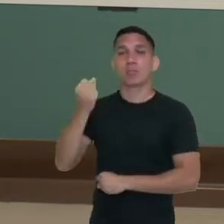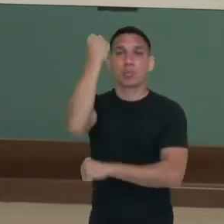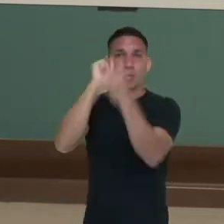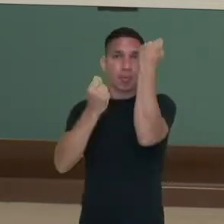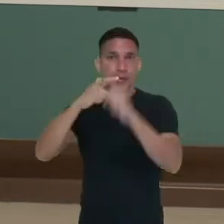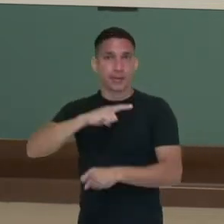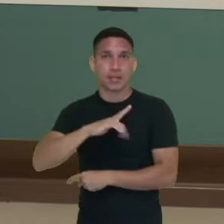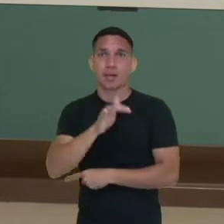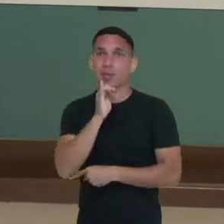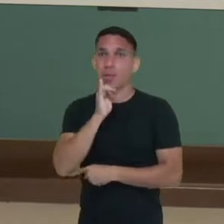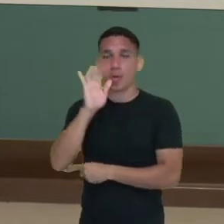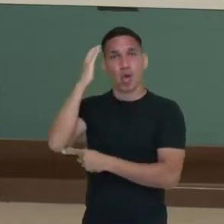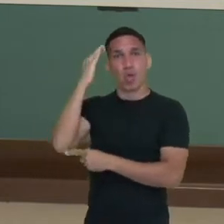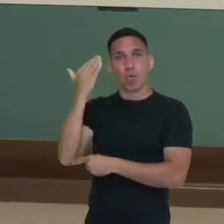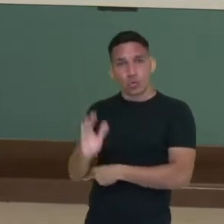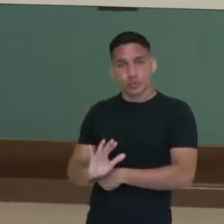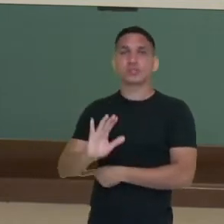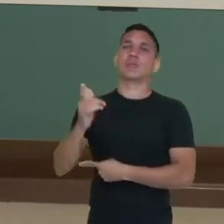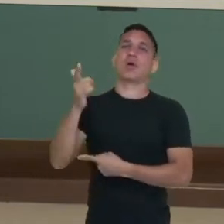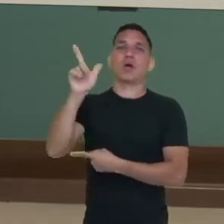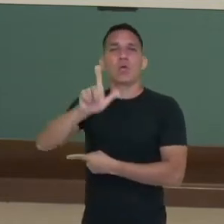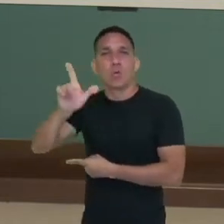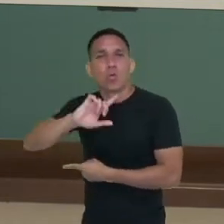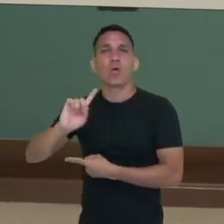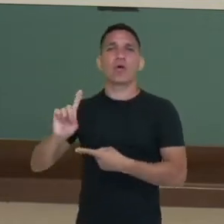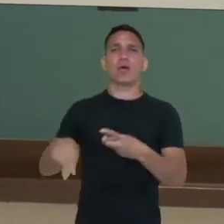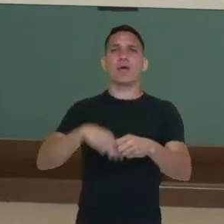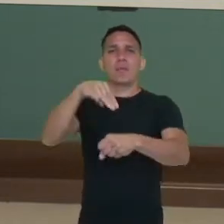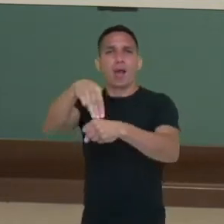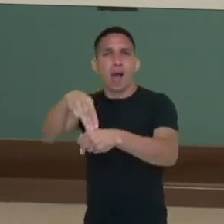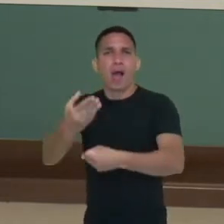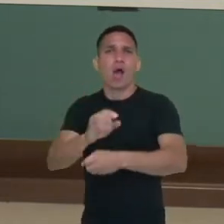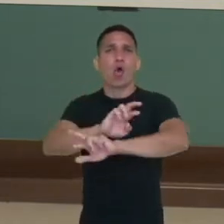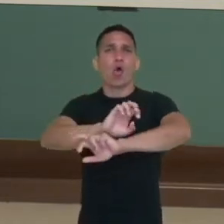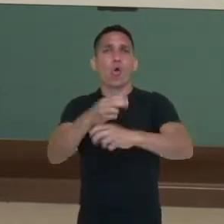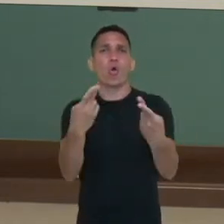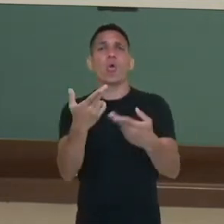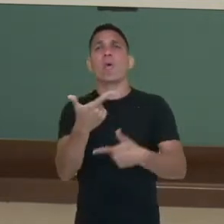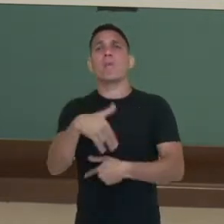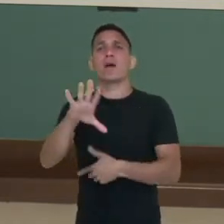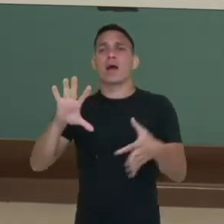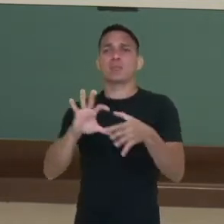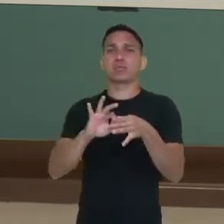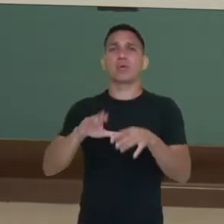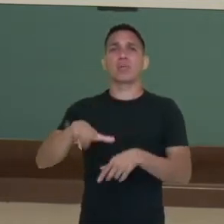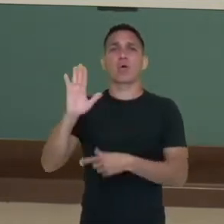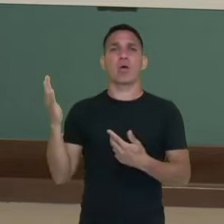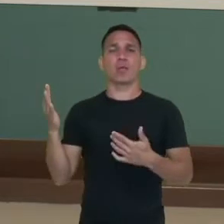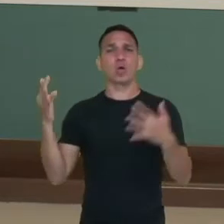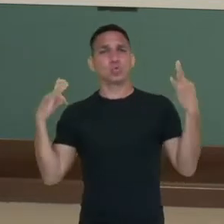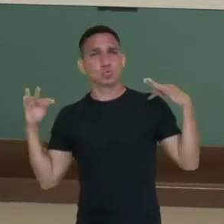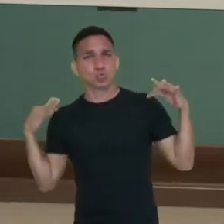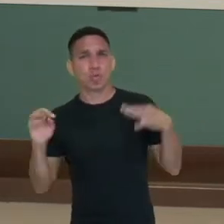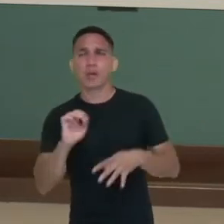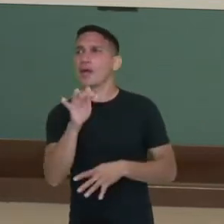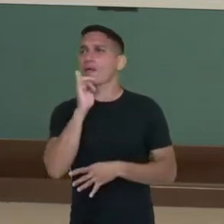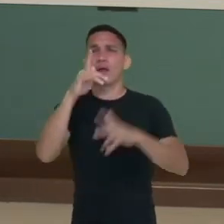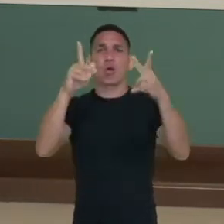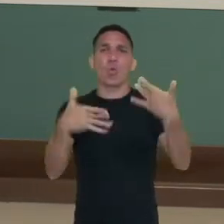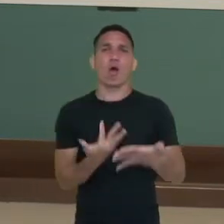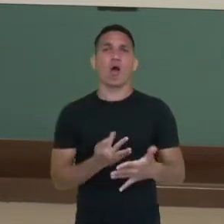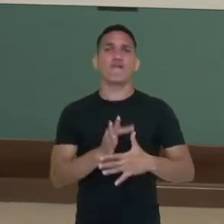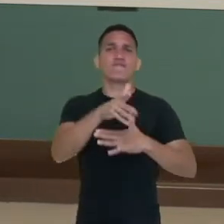como Curitiba, Londrina, Maringá, ou então mais ligada ao turismo, como por exemplo Foz do Iguaçu e assim por diante.